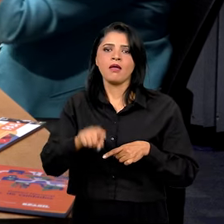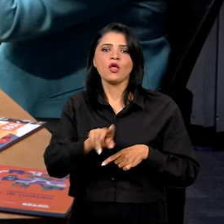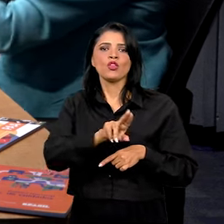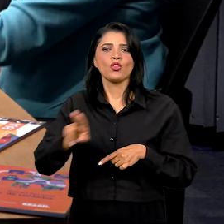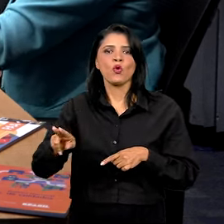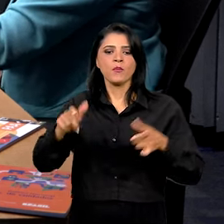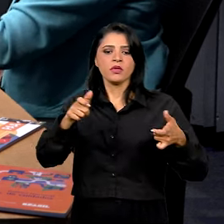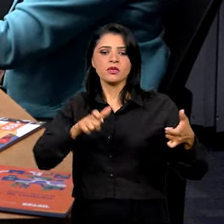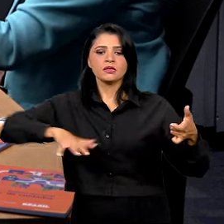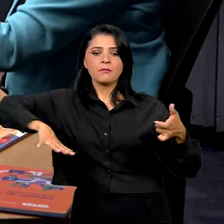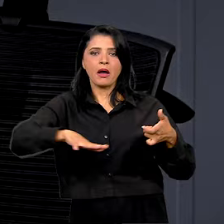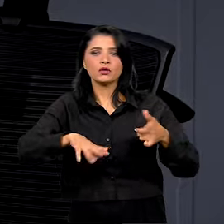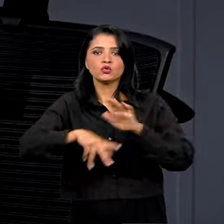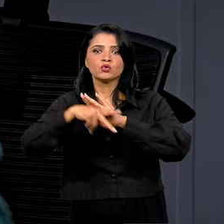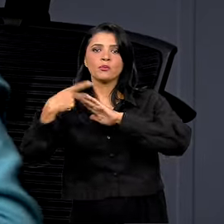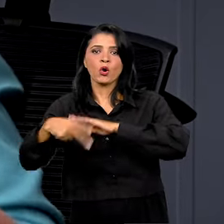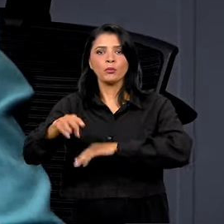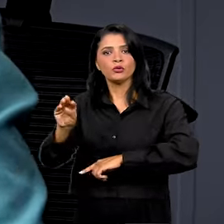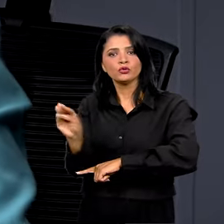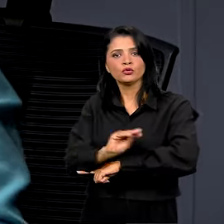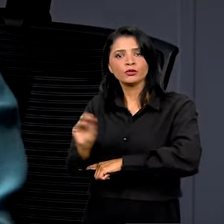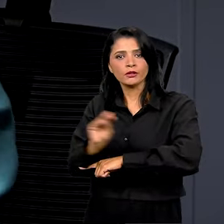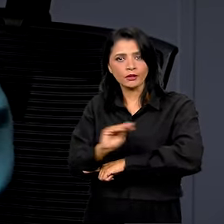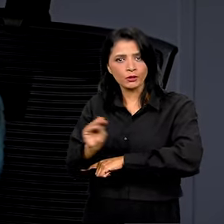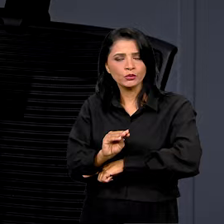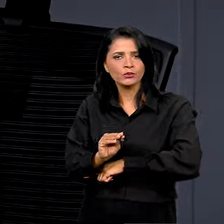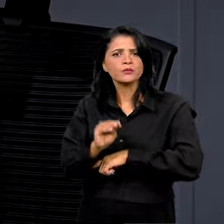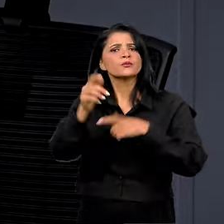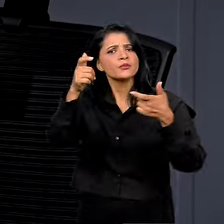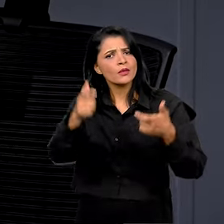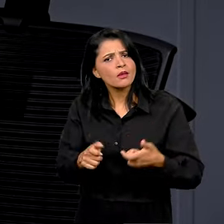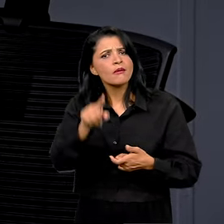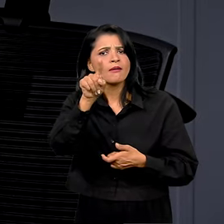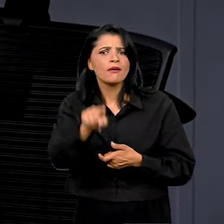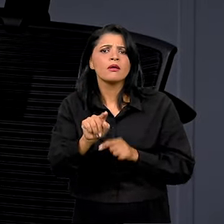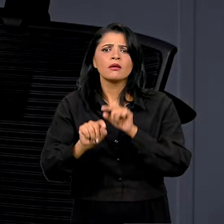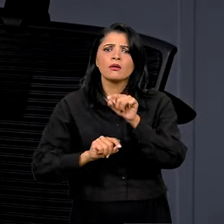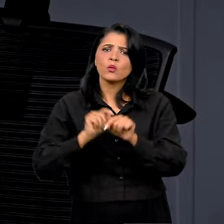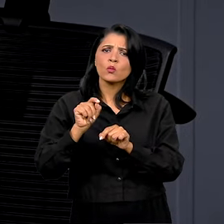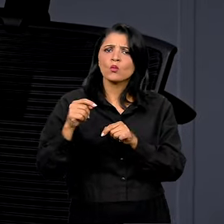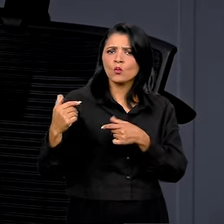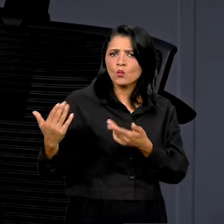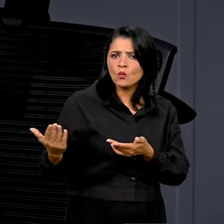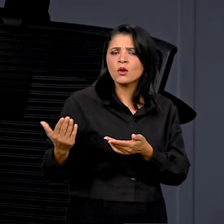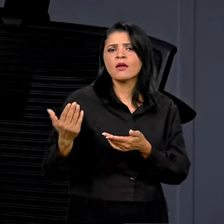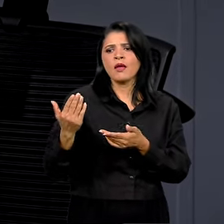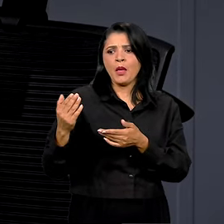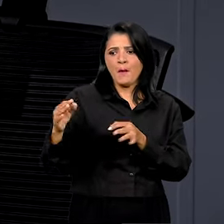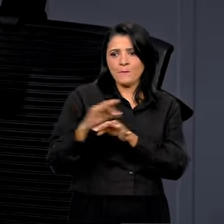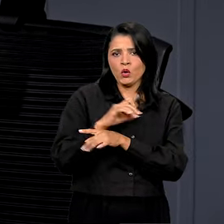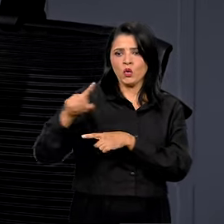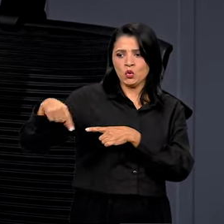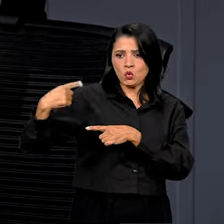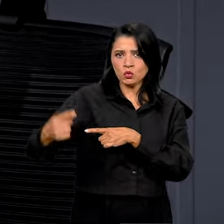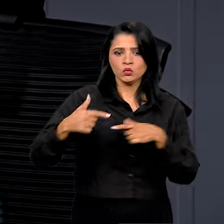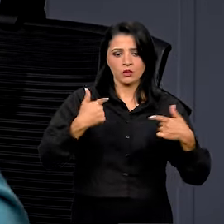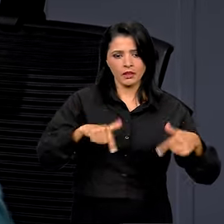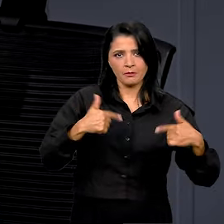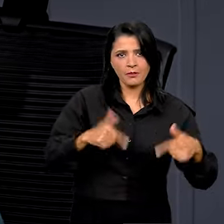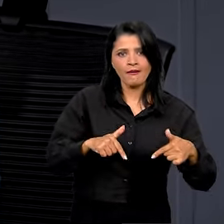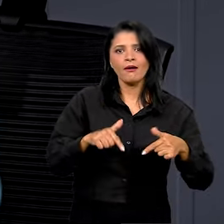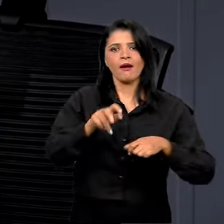de espaços de cuidado que são eh espaços em que eh depois da